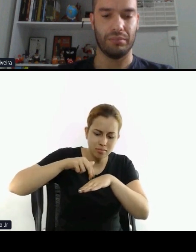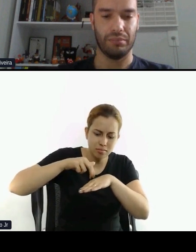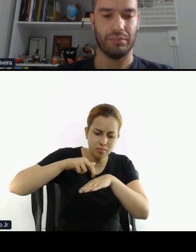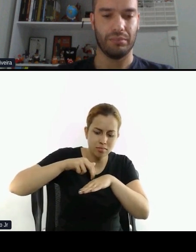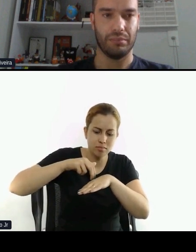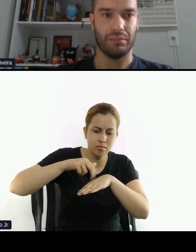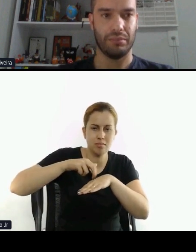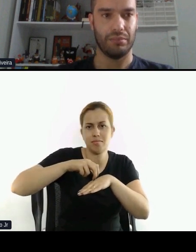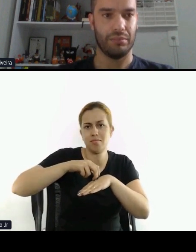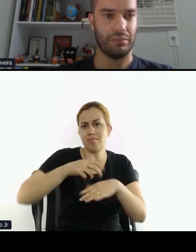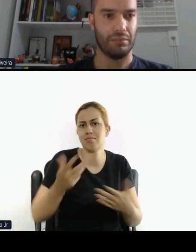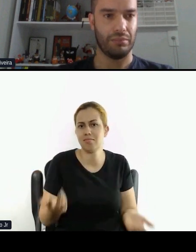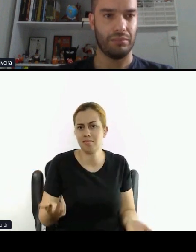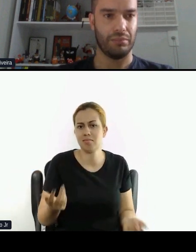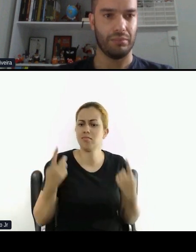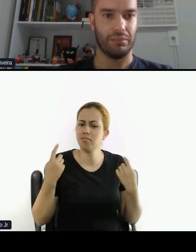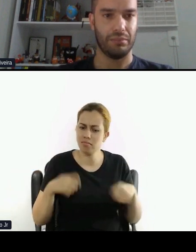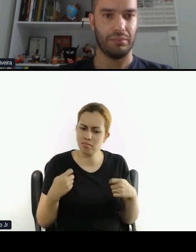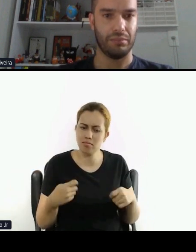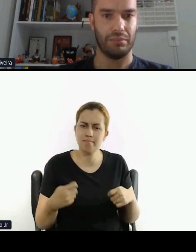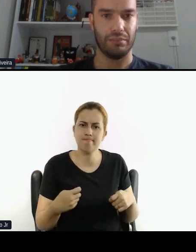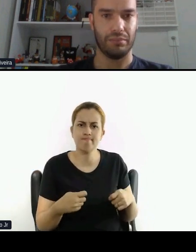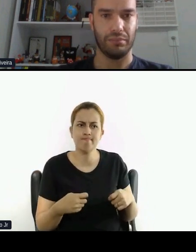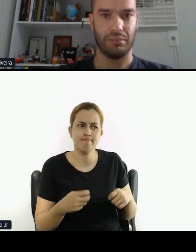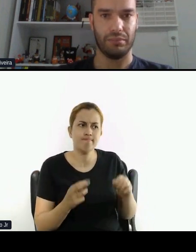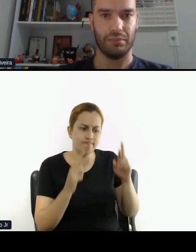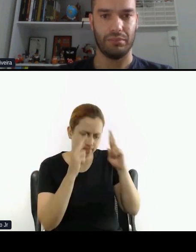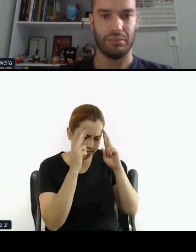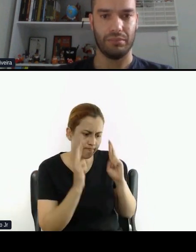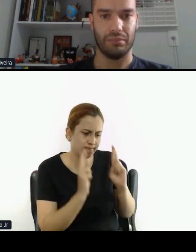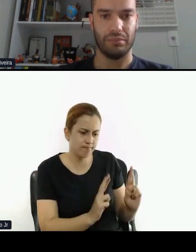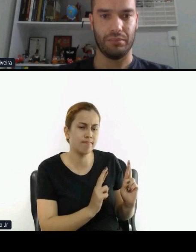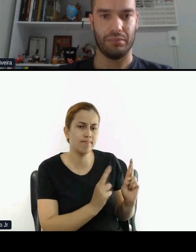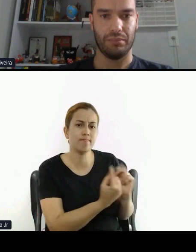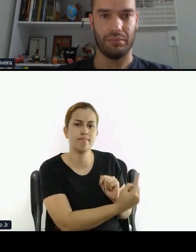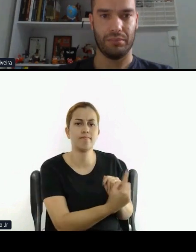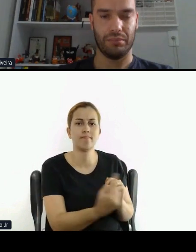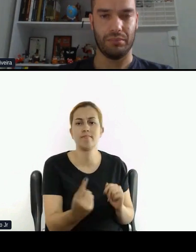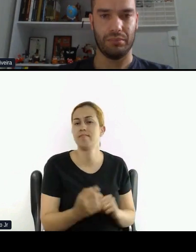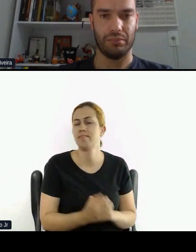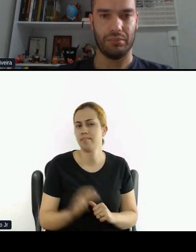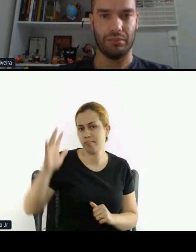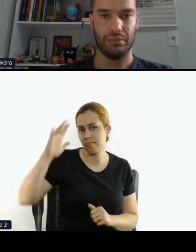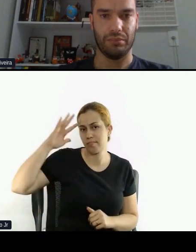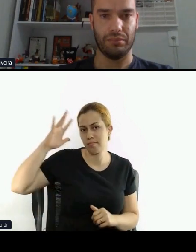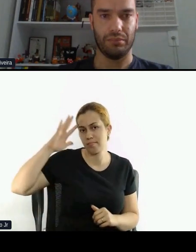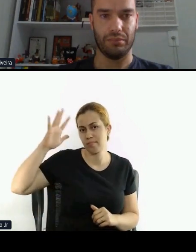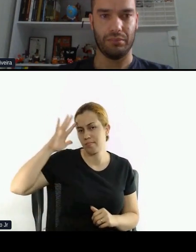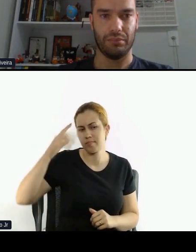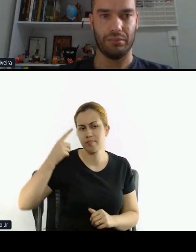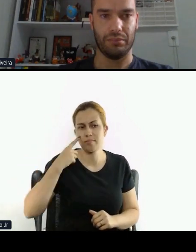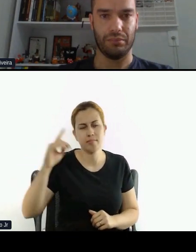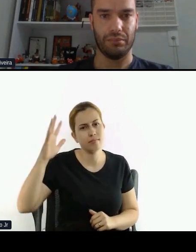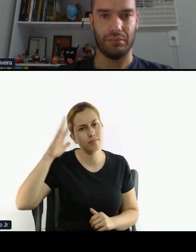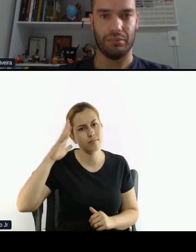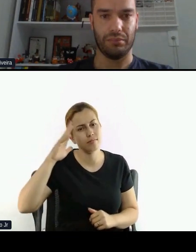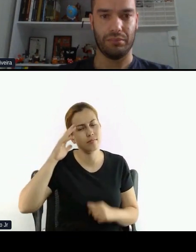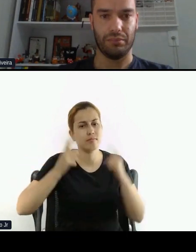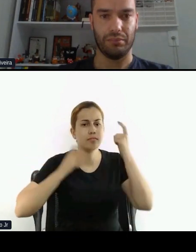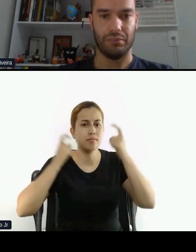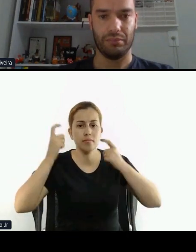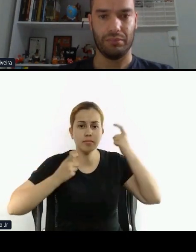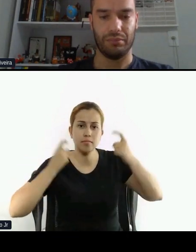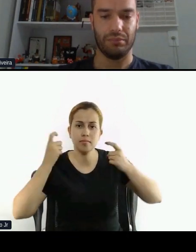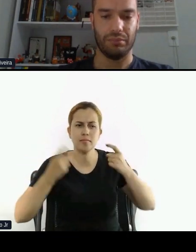mesmo princípio. Todo sistema novo, ele nascer com essa preocupação, né? Seja na parte